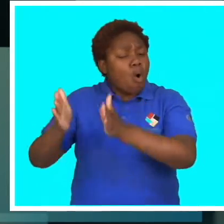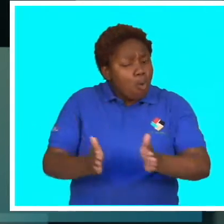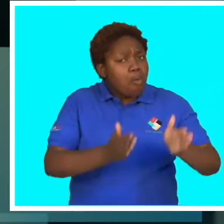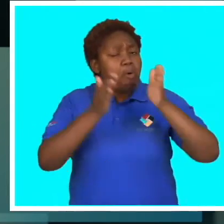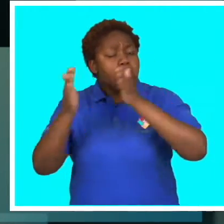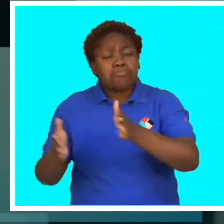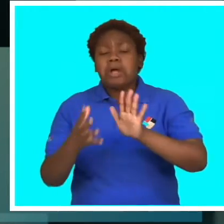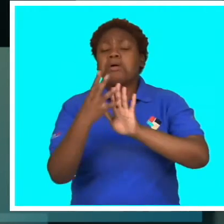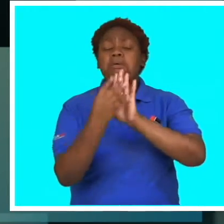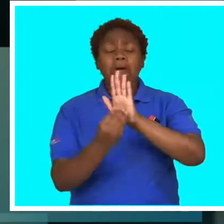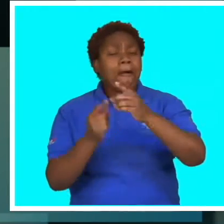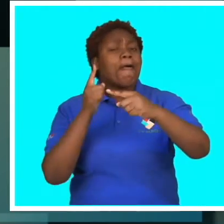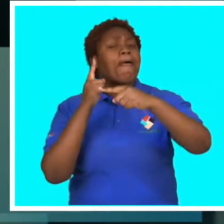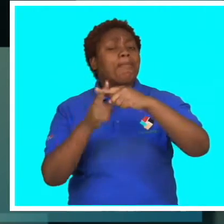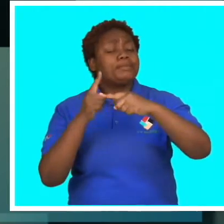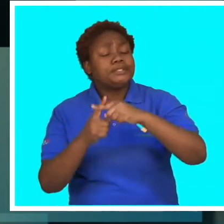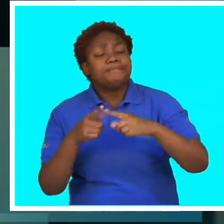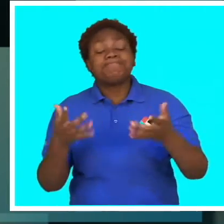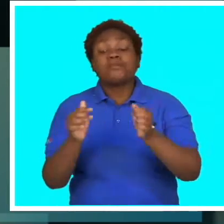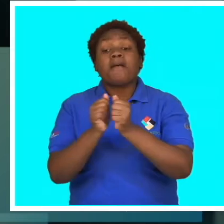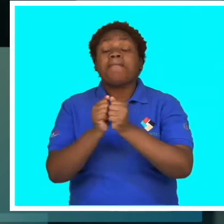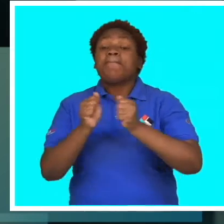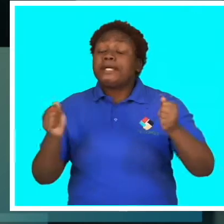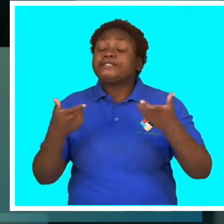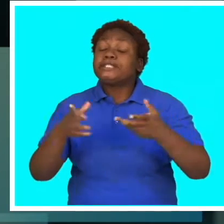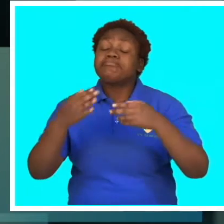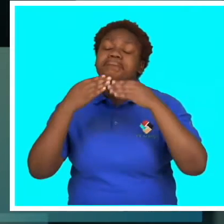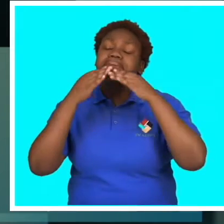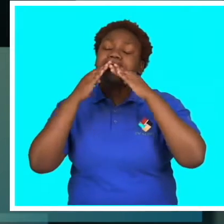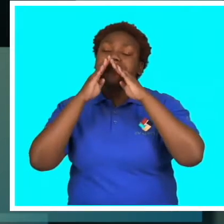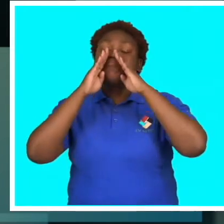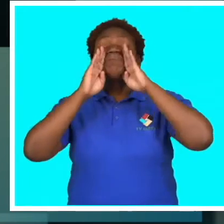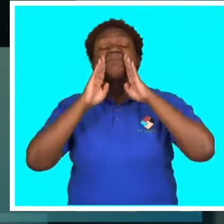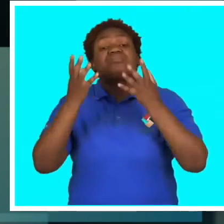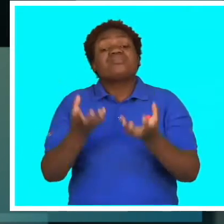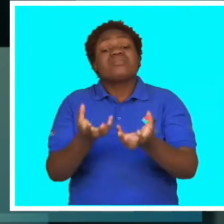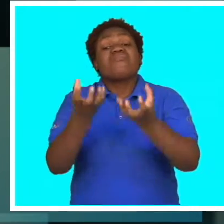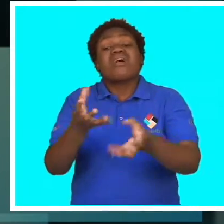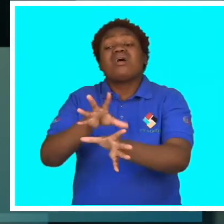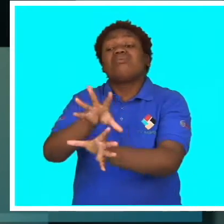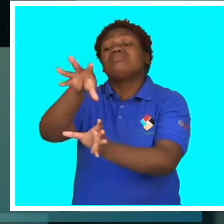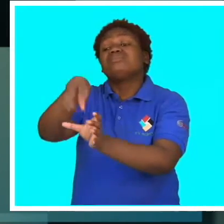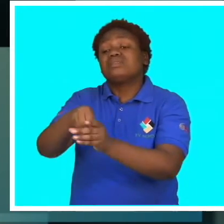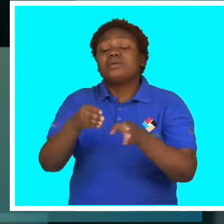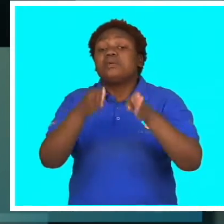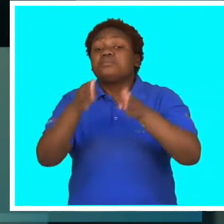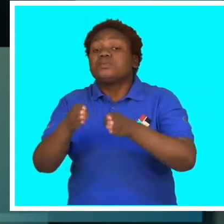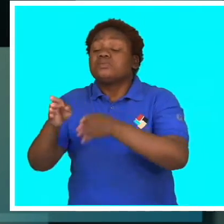A organização deu nota positiva ao evento, porém, lamenta o fato de não ter sido inclusivo.